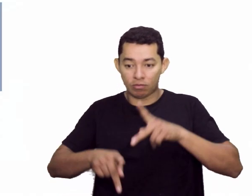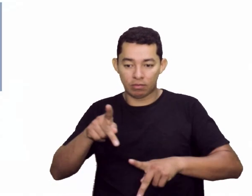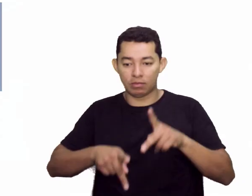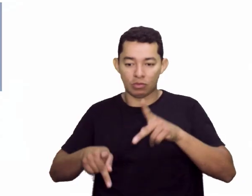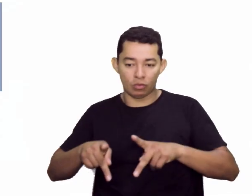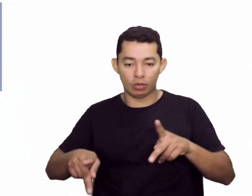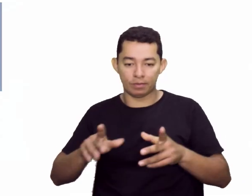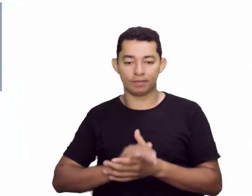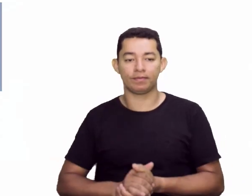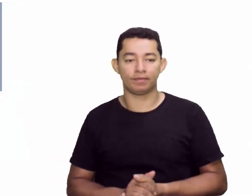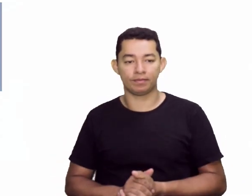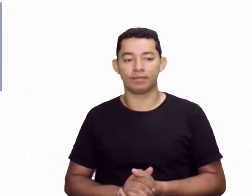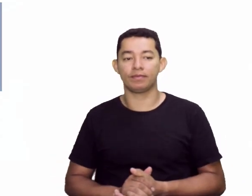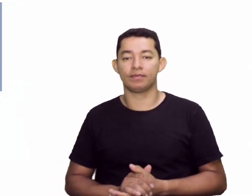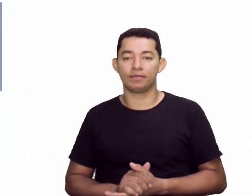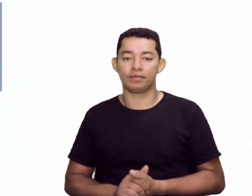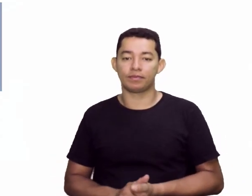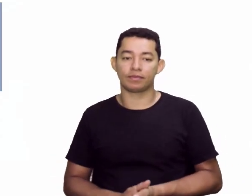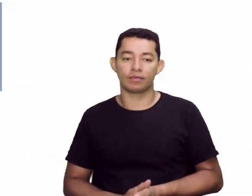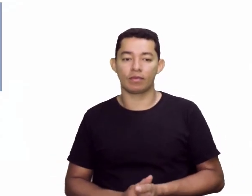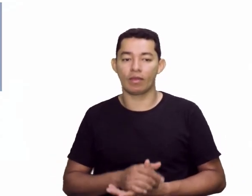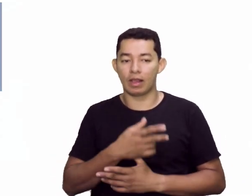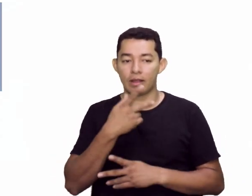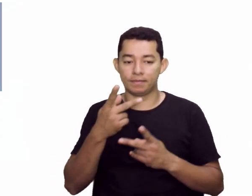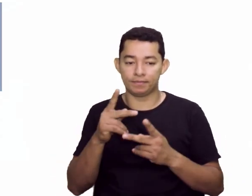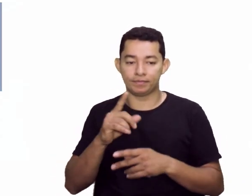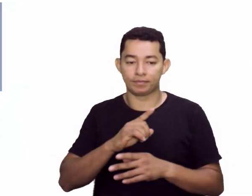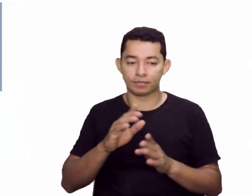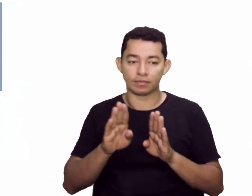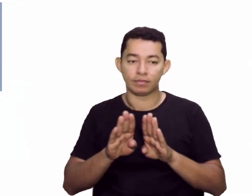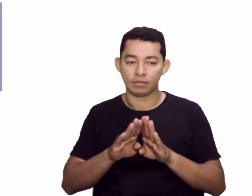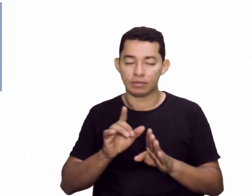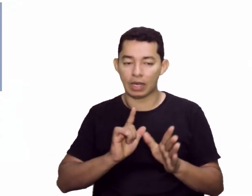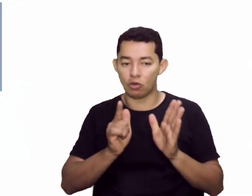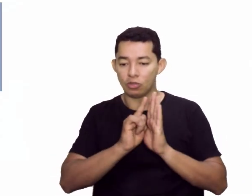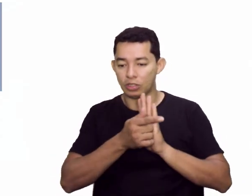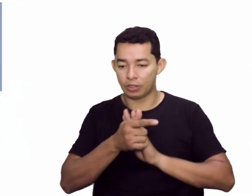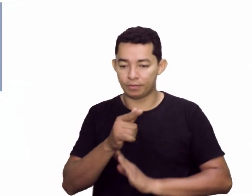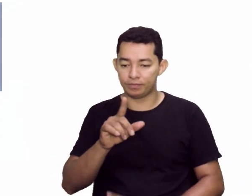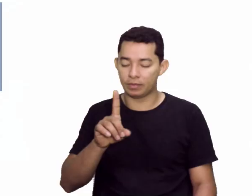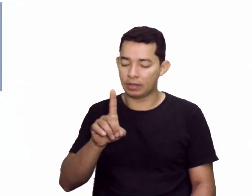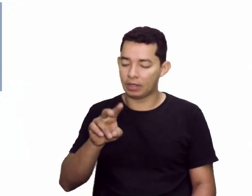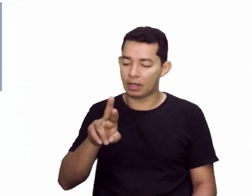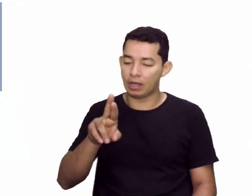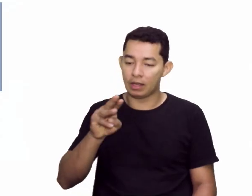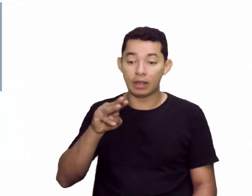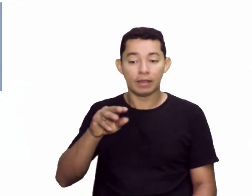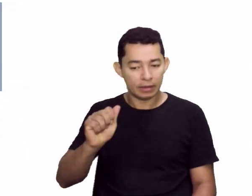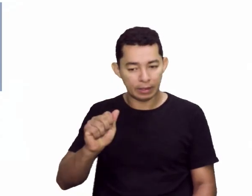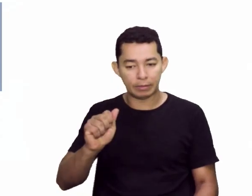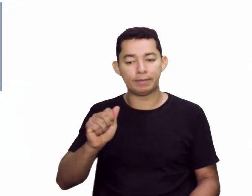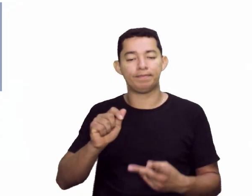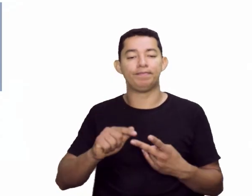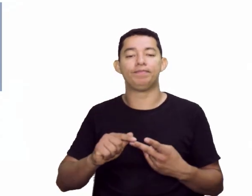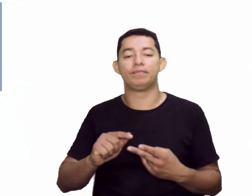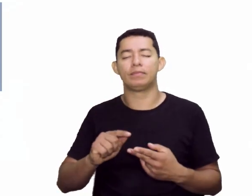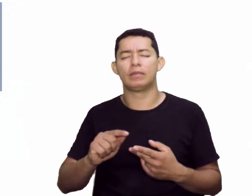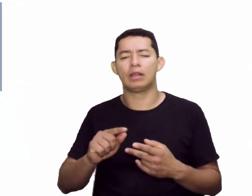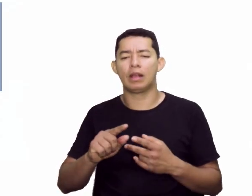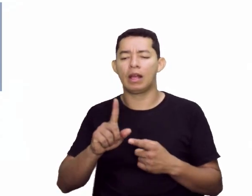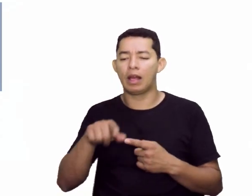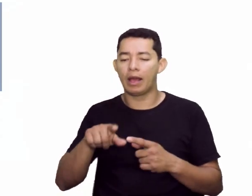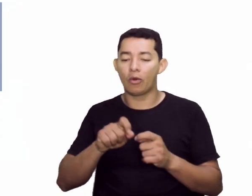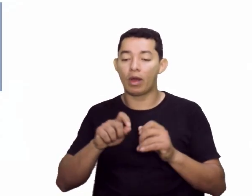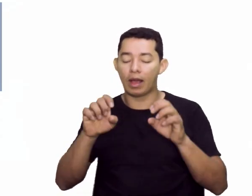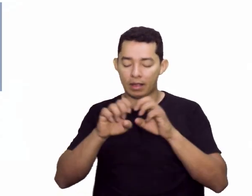aqui, vamos falar um pouquinho sobre os gêneros. Tem os gêneros dramáticos, o drama, né? O drama é a estrutura